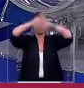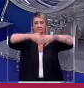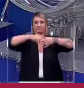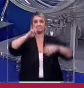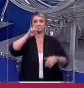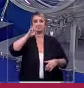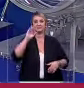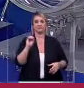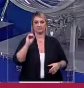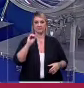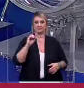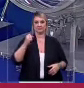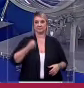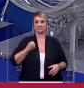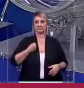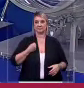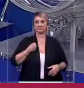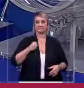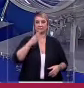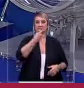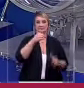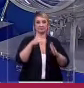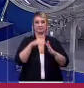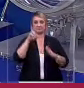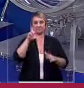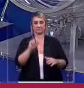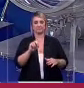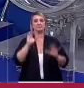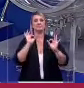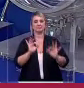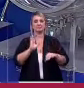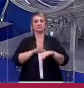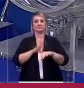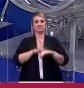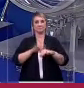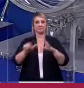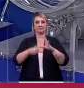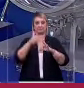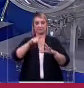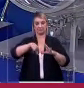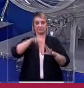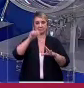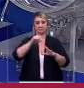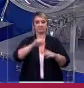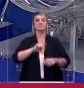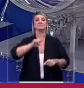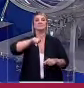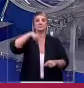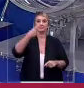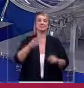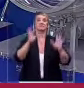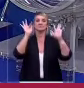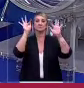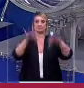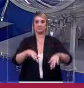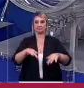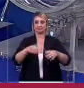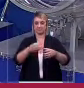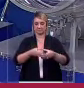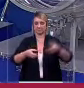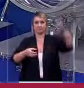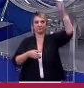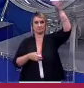com 50 bolas, numeradas de 01 a 50. Será realizado o primeiro sorteio e após sua finalização o globo